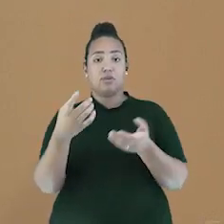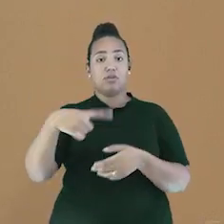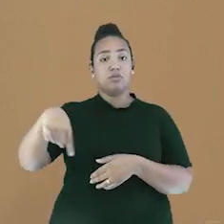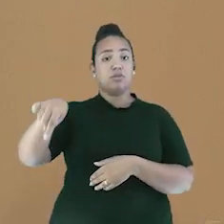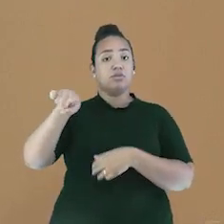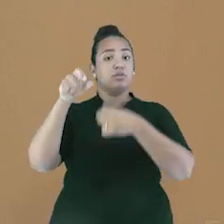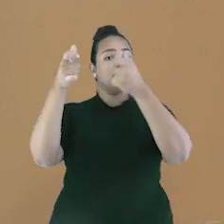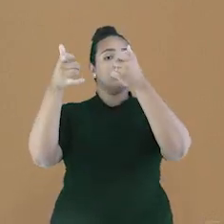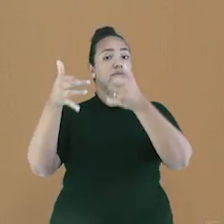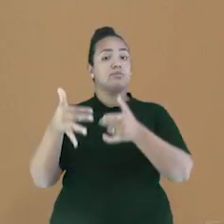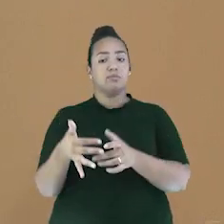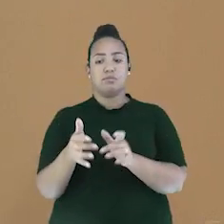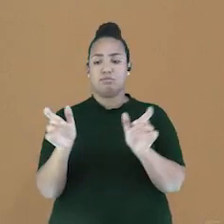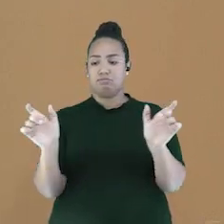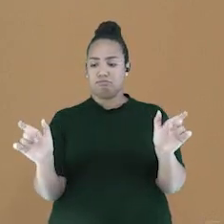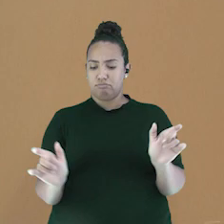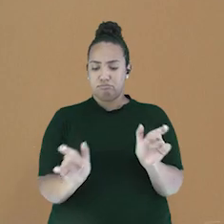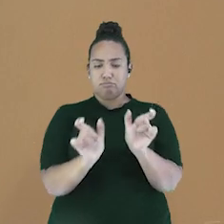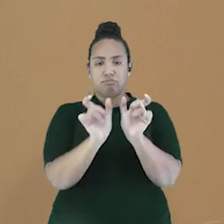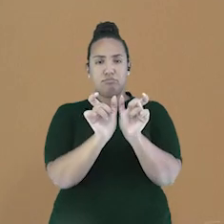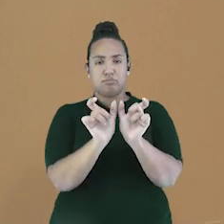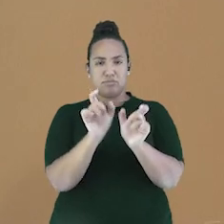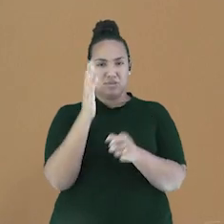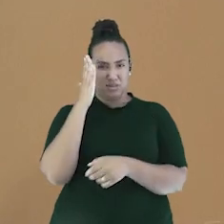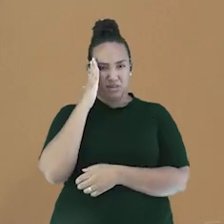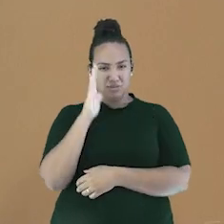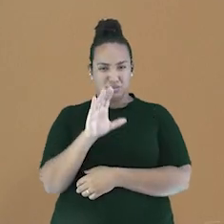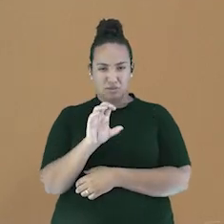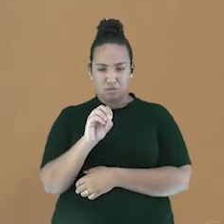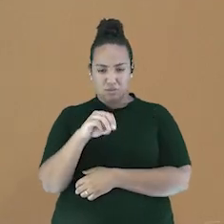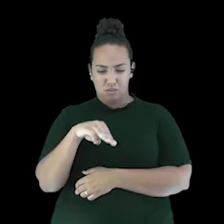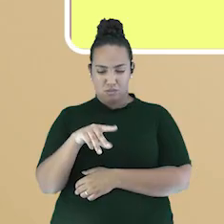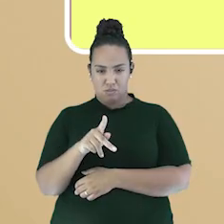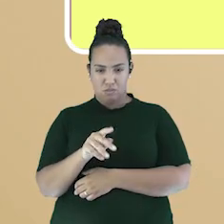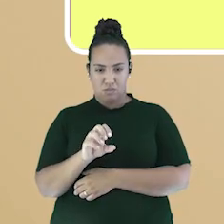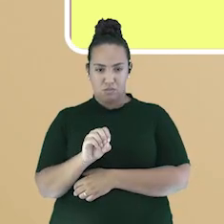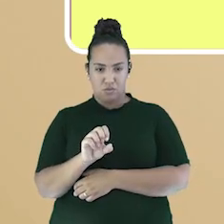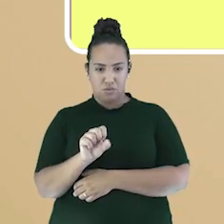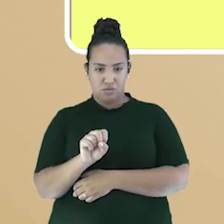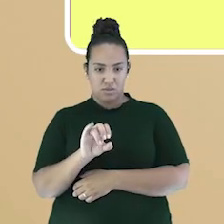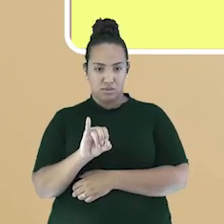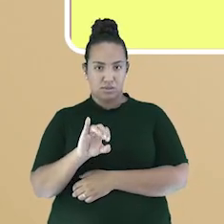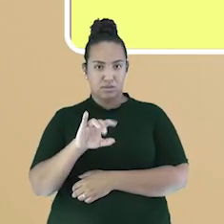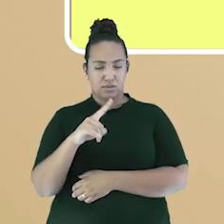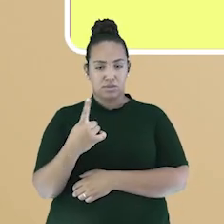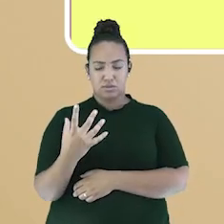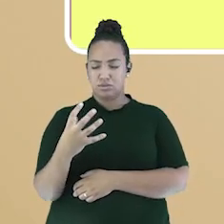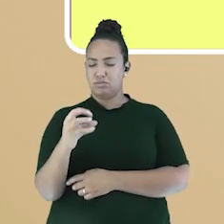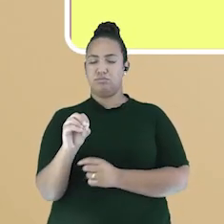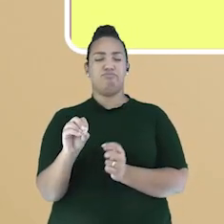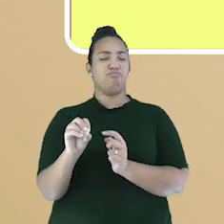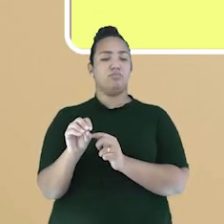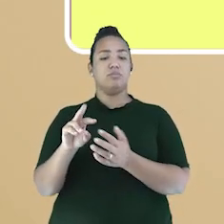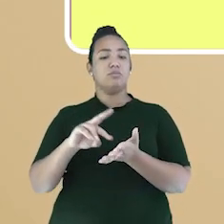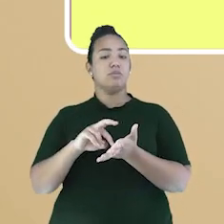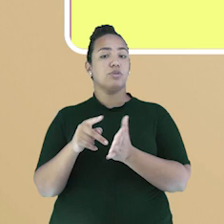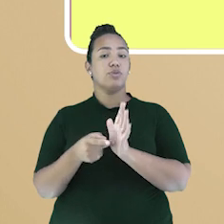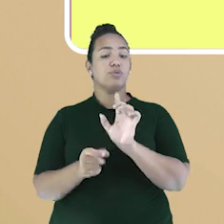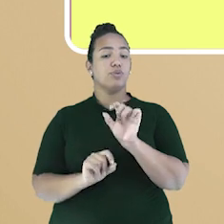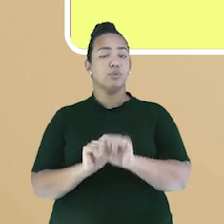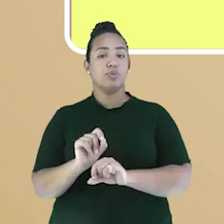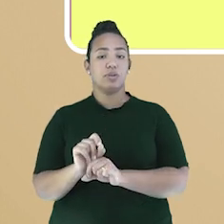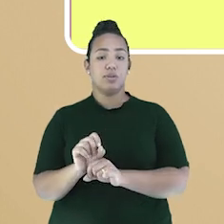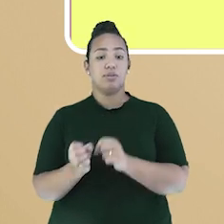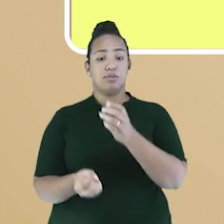Você sabe o que é composição de números compor é formar um número único